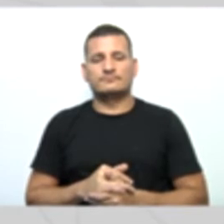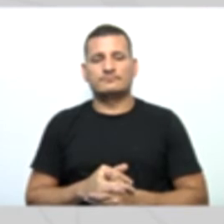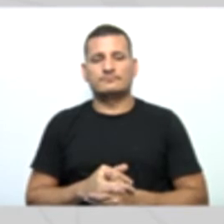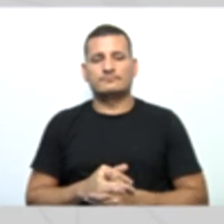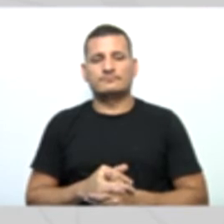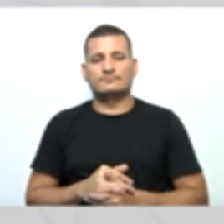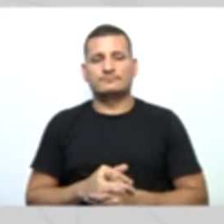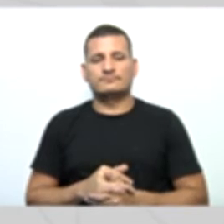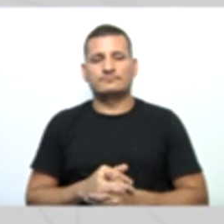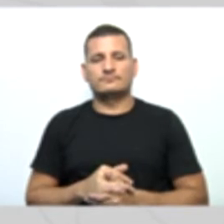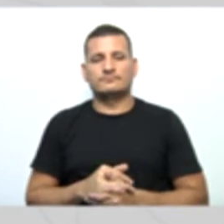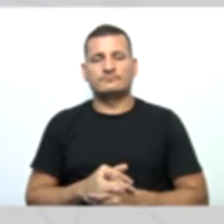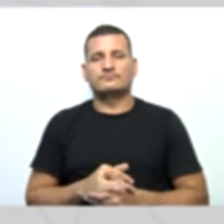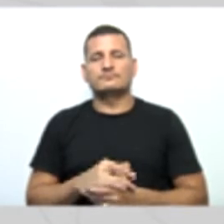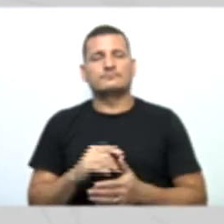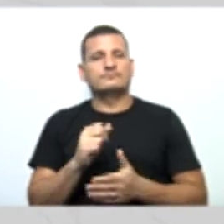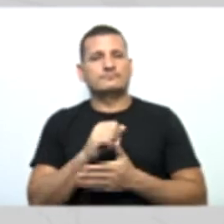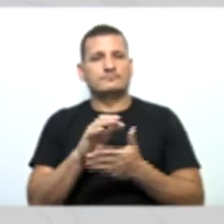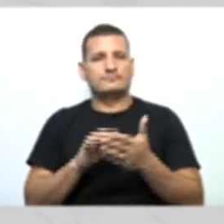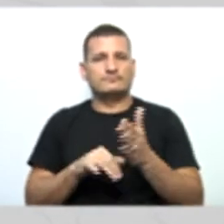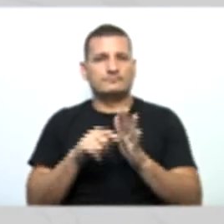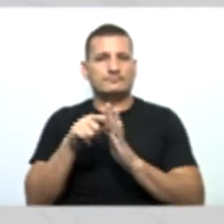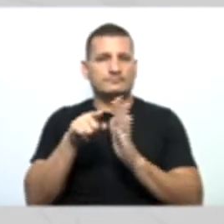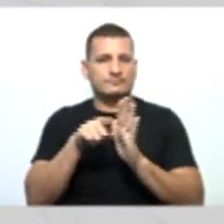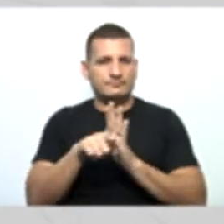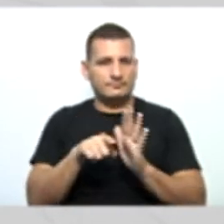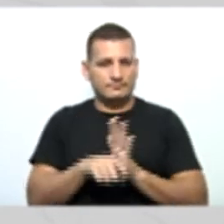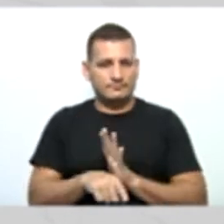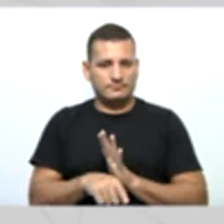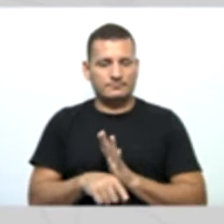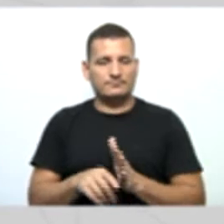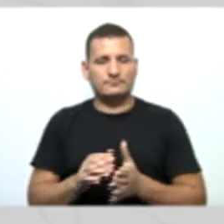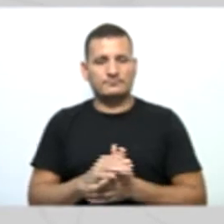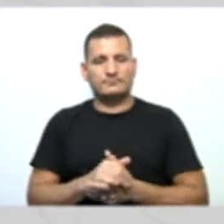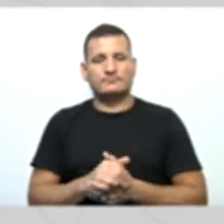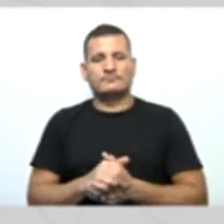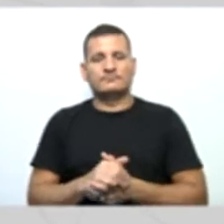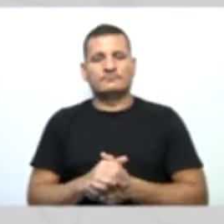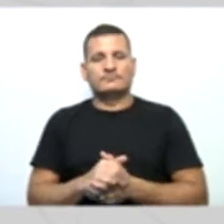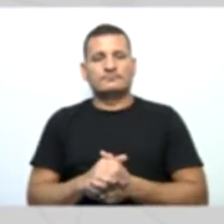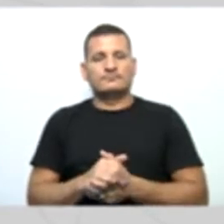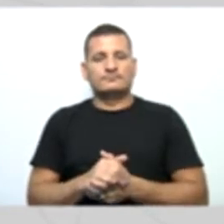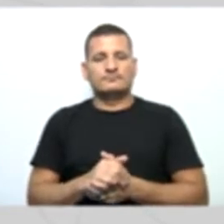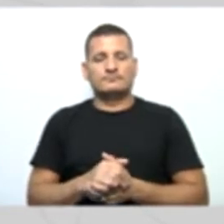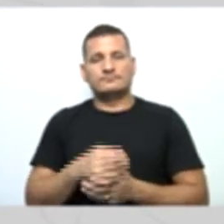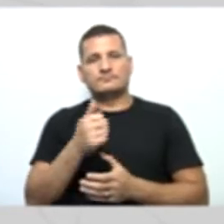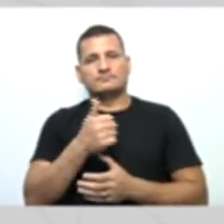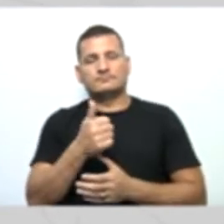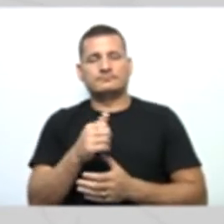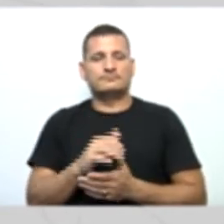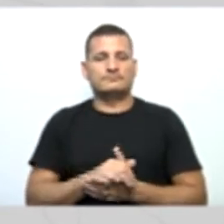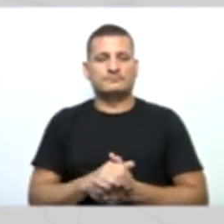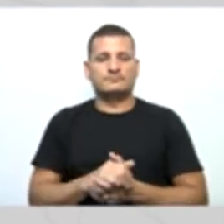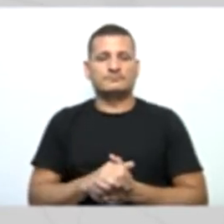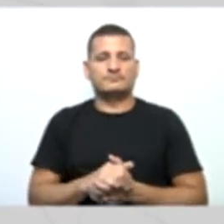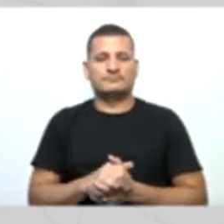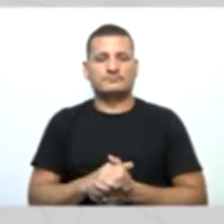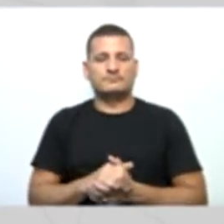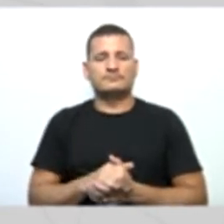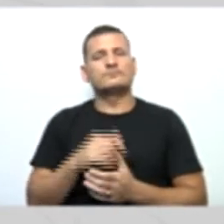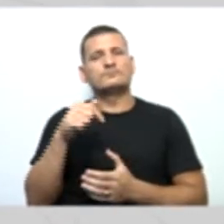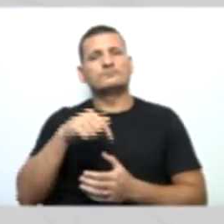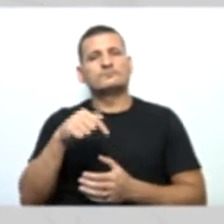Nós deixamos algumas atividades para vocês, né? A primeira foi essa, ó. Com base no que foi estudado em